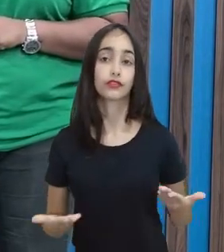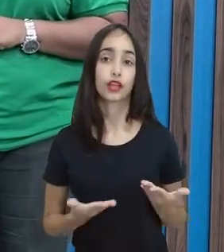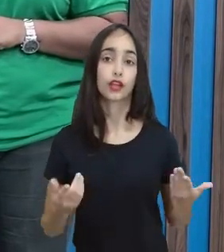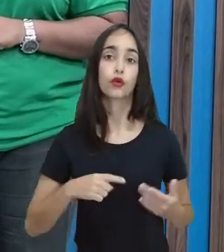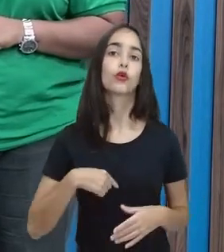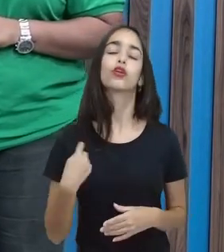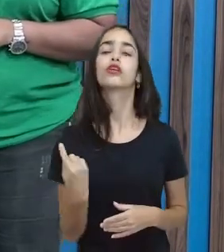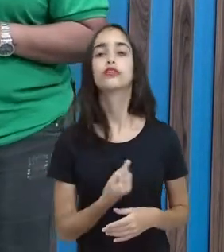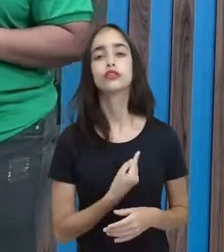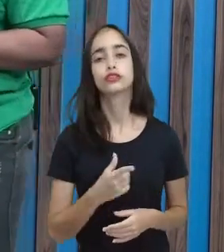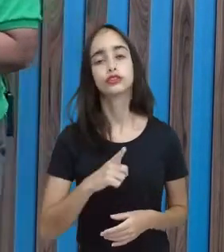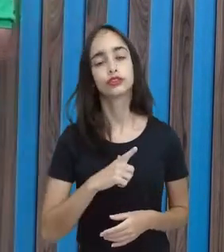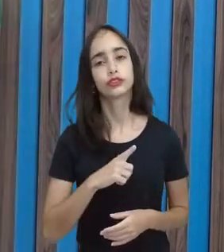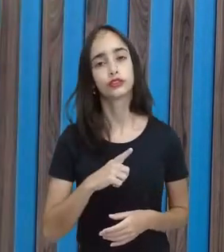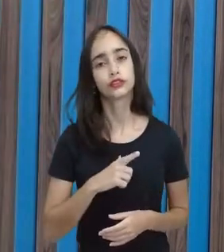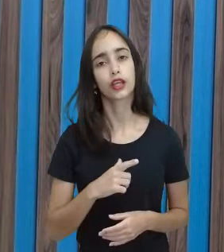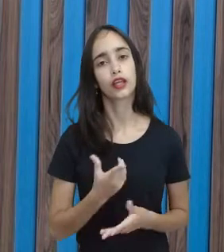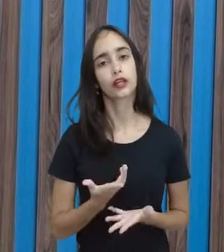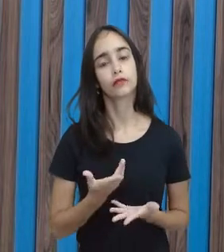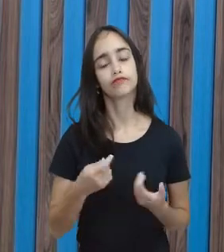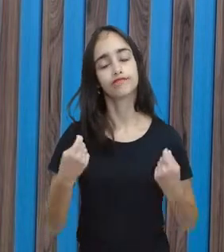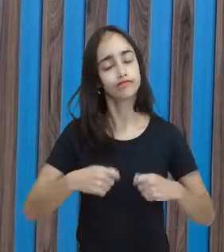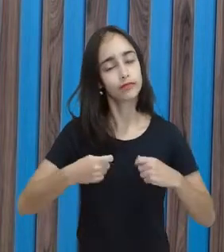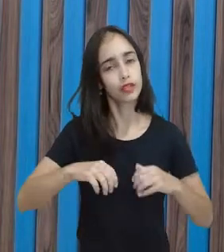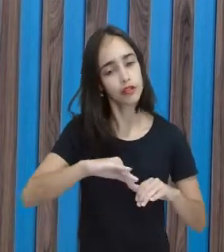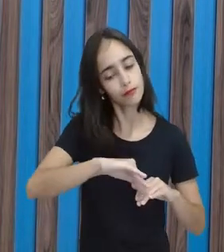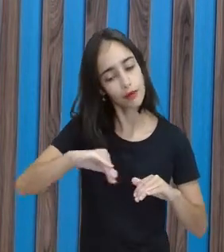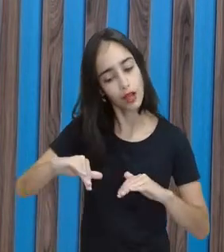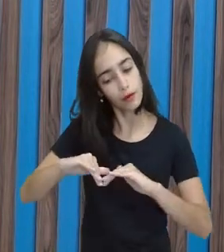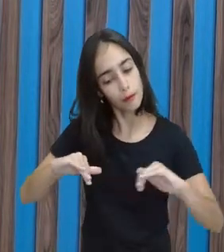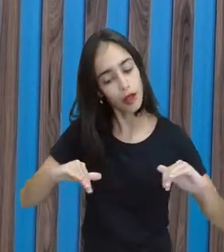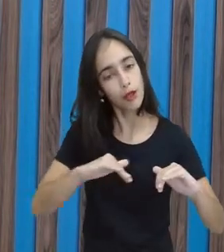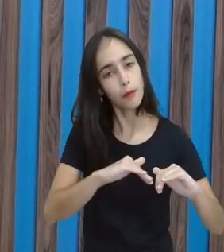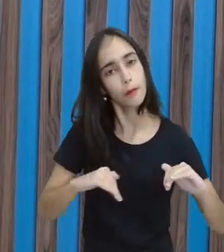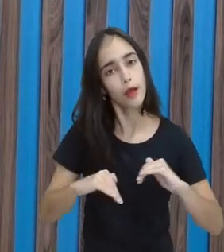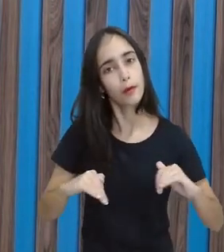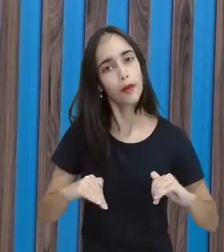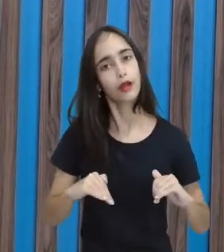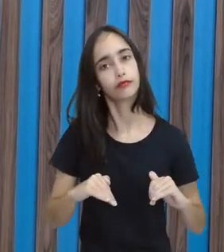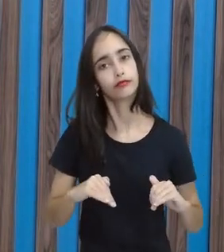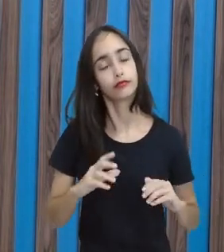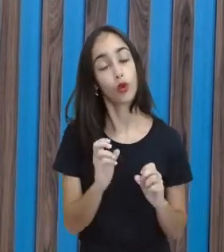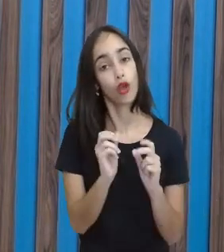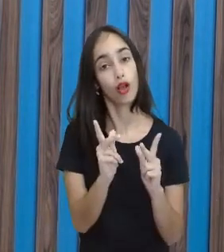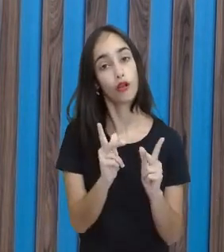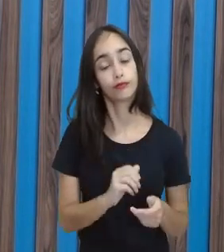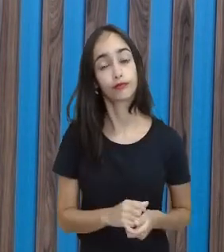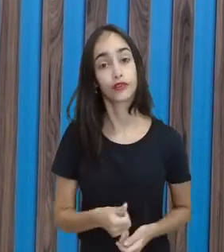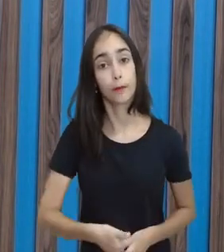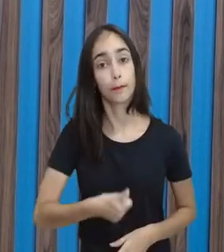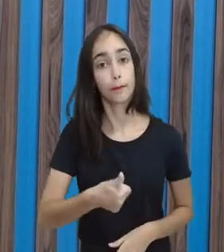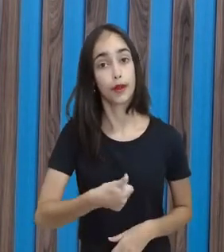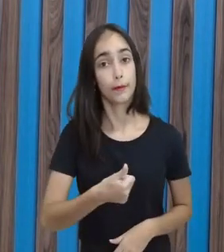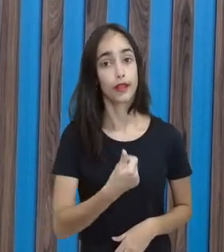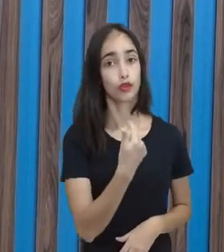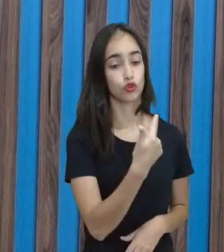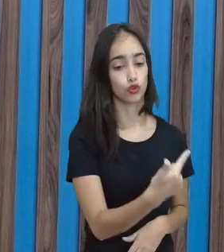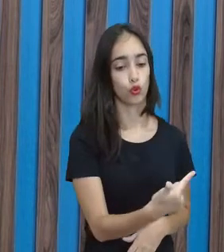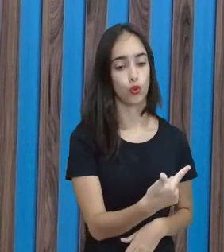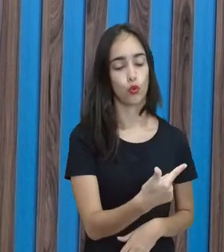vamos separar os pontos, os pares ordenados, 2 e